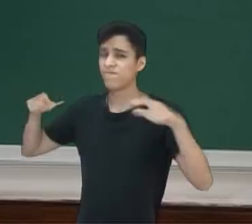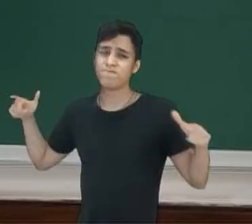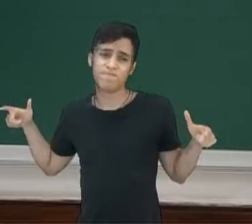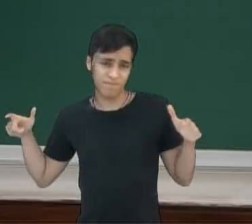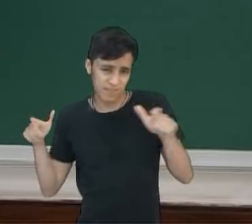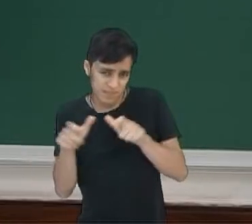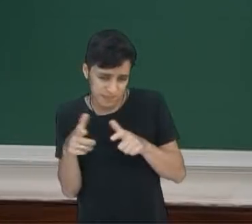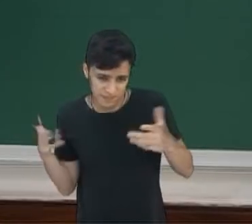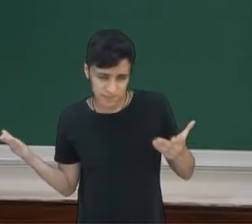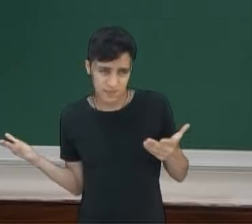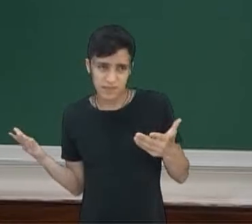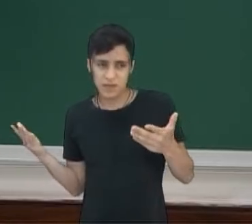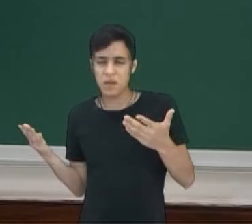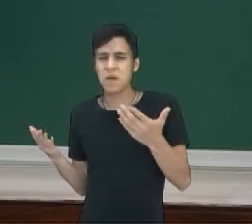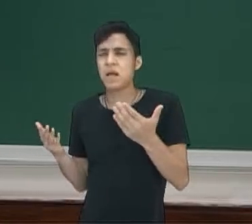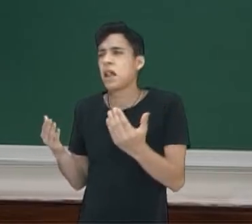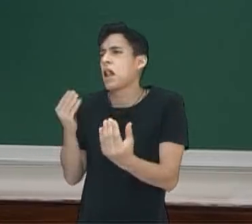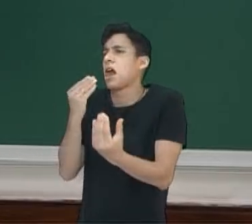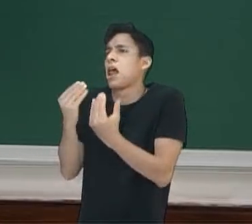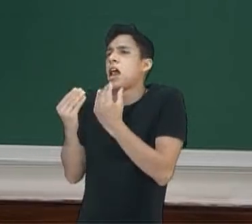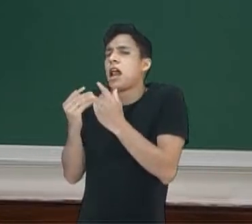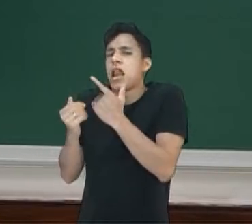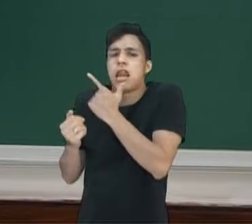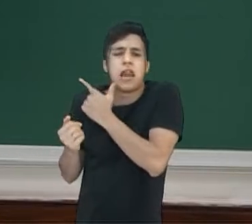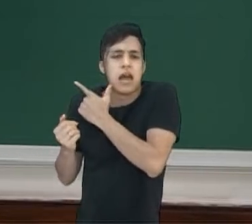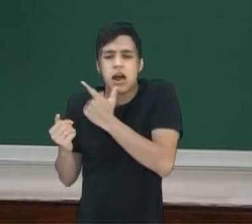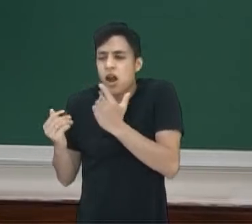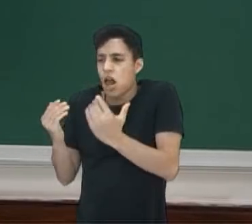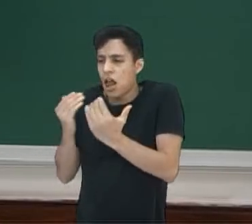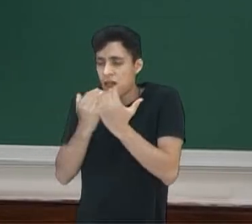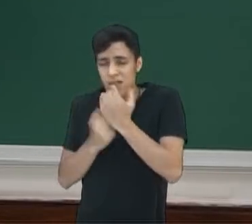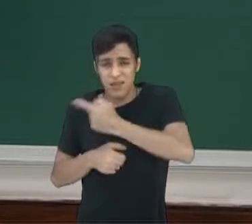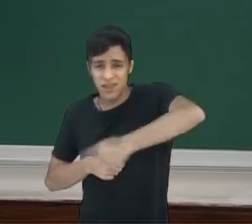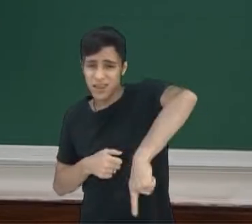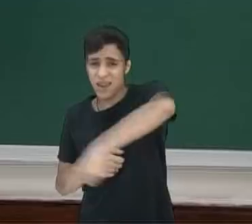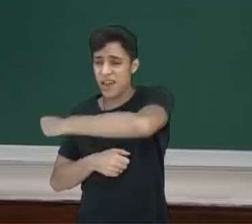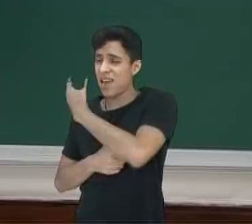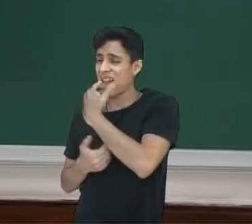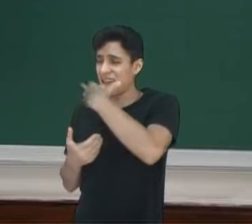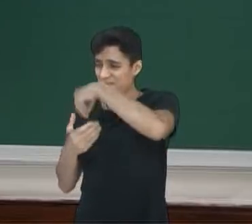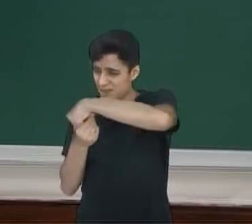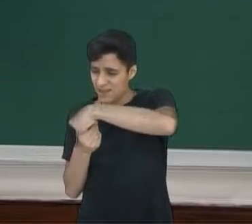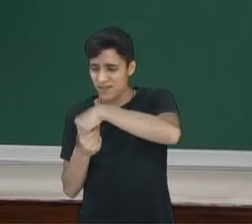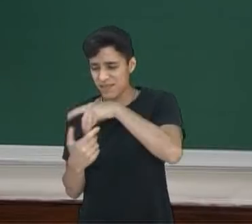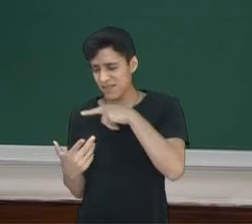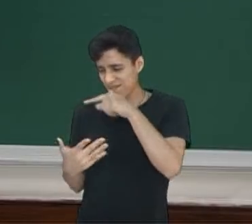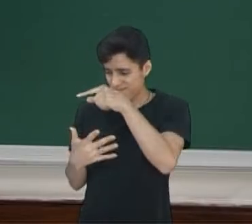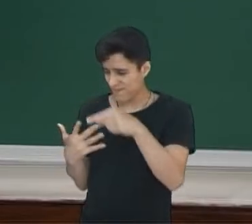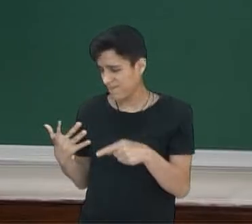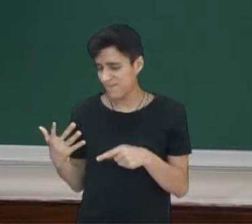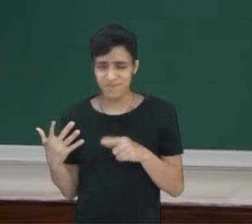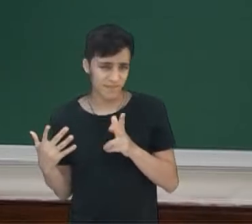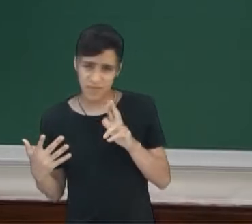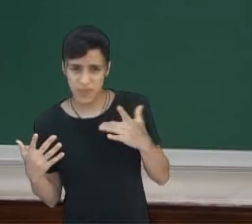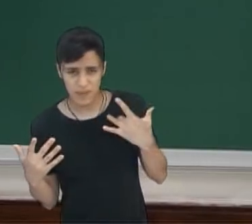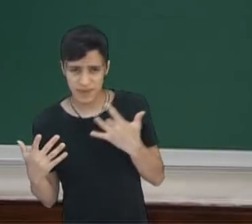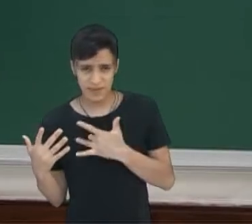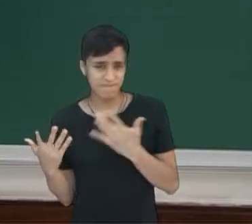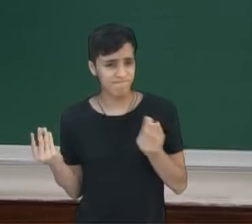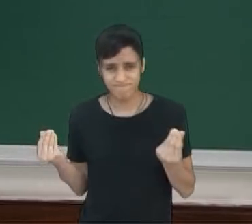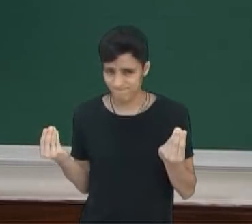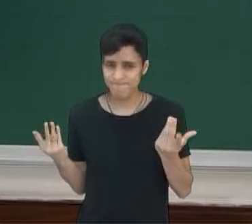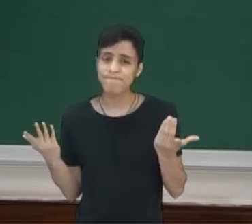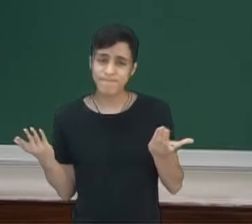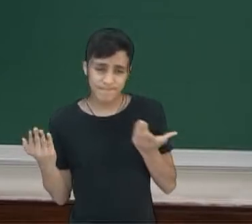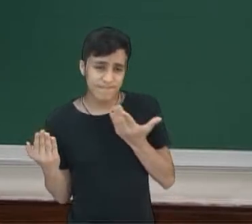né? Menos fast foods, porque, né, são alimentos que contêm alguns ingredientes que não são tão saudáveis, tá?